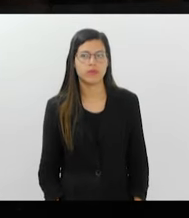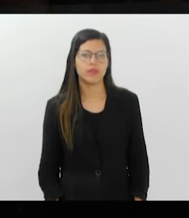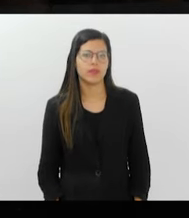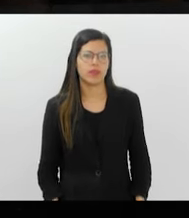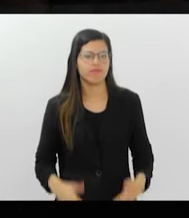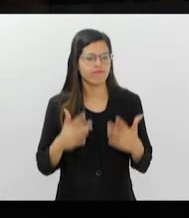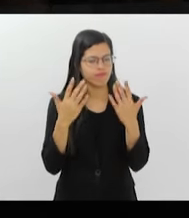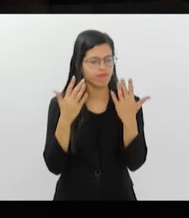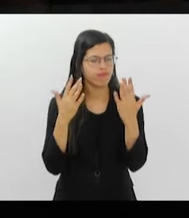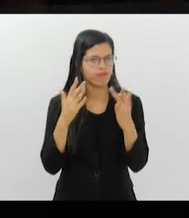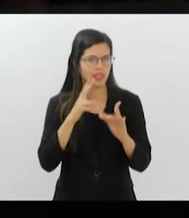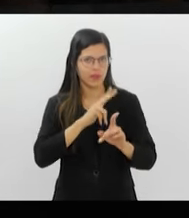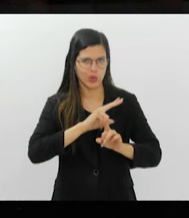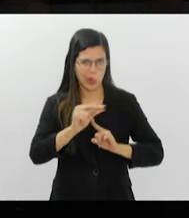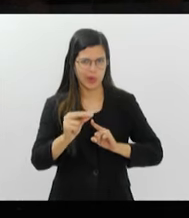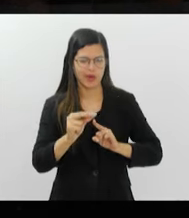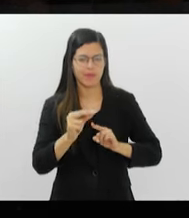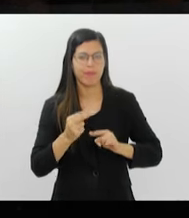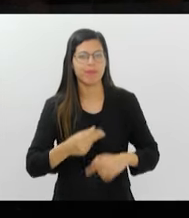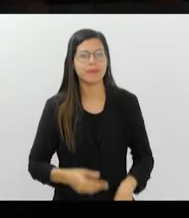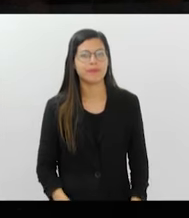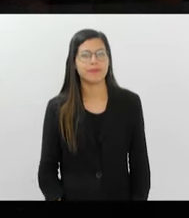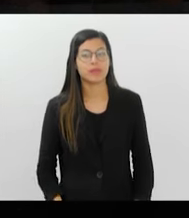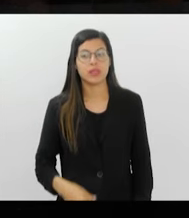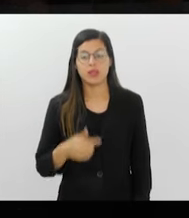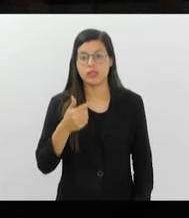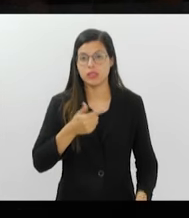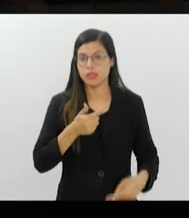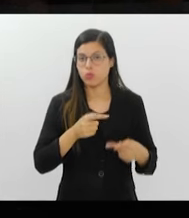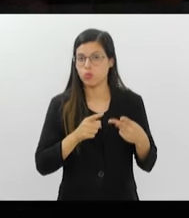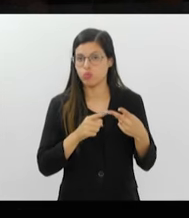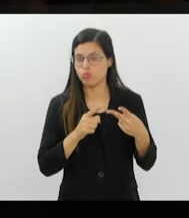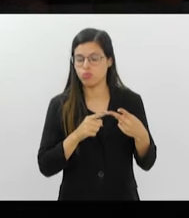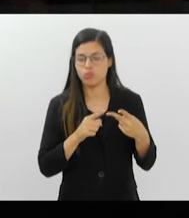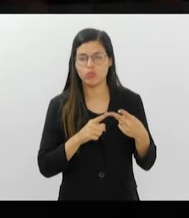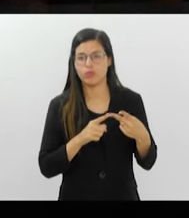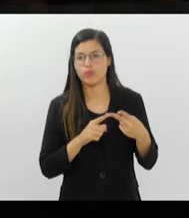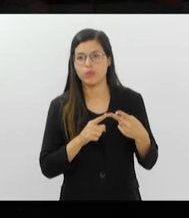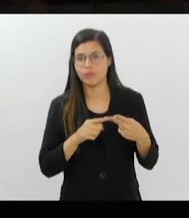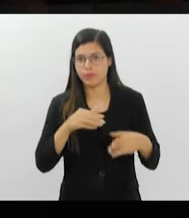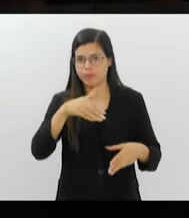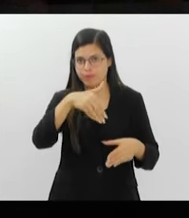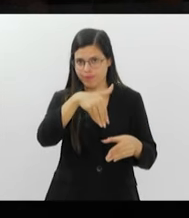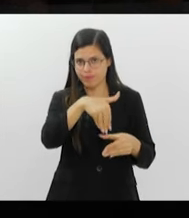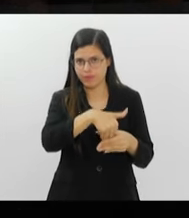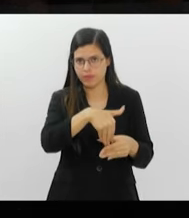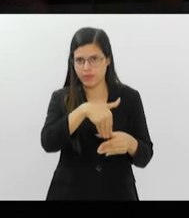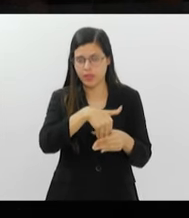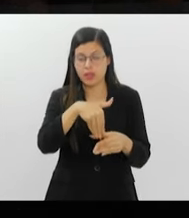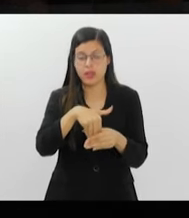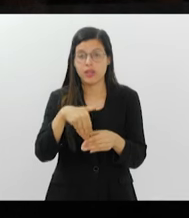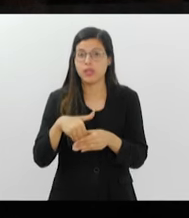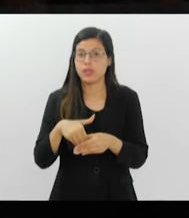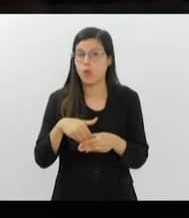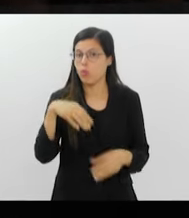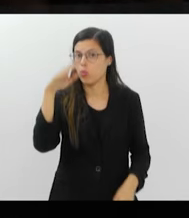vitória. Segundo, dizer que as eleições no Brasil,